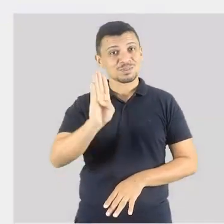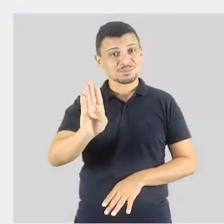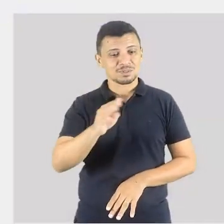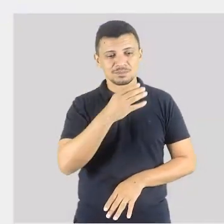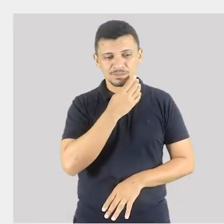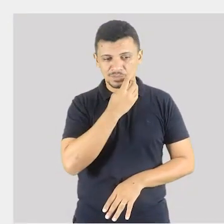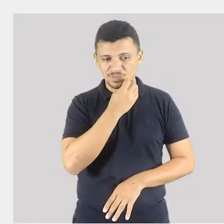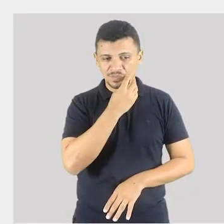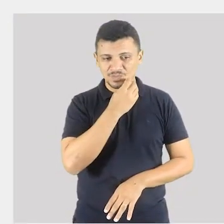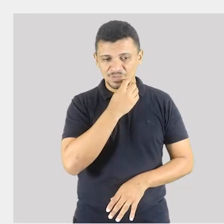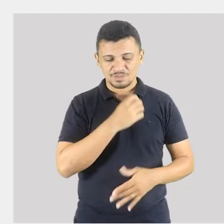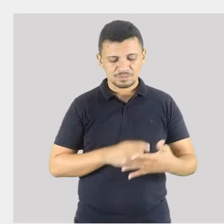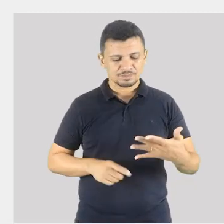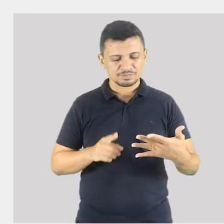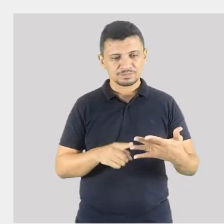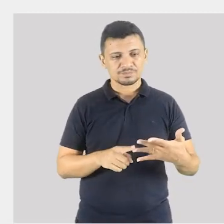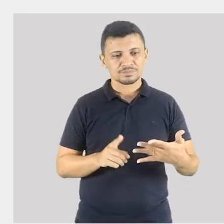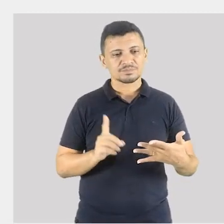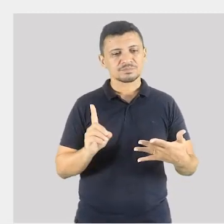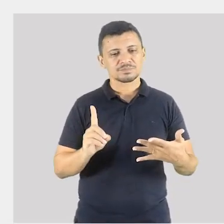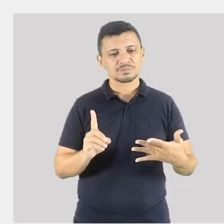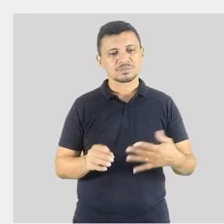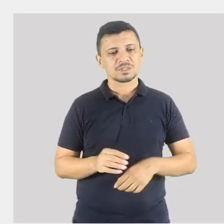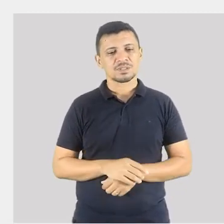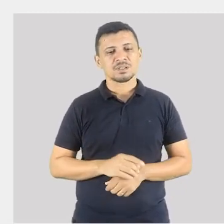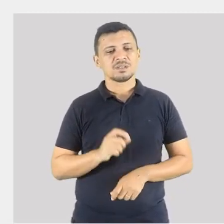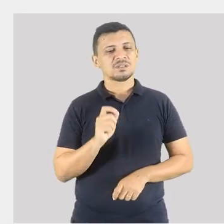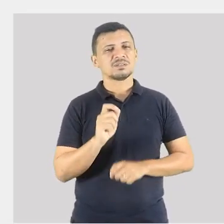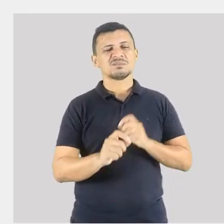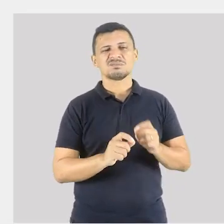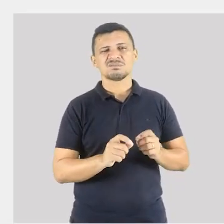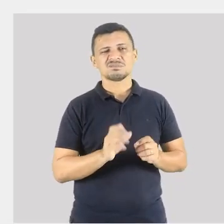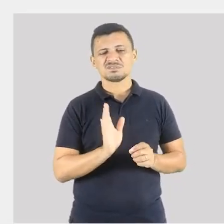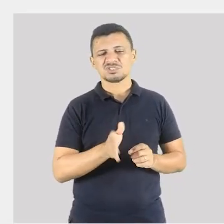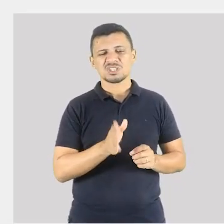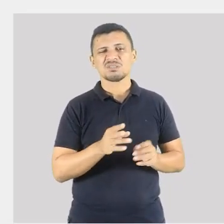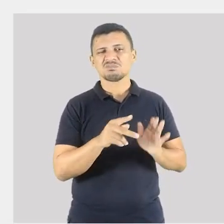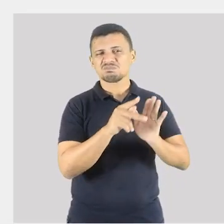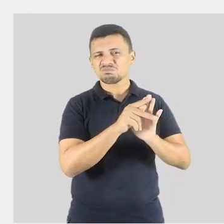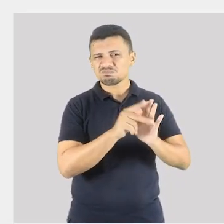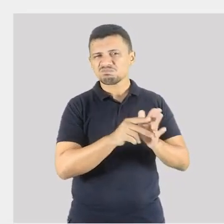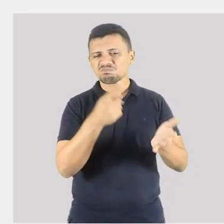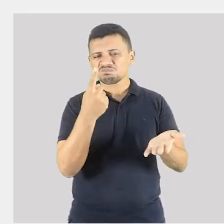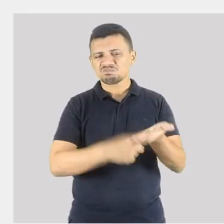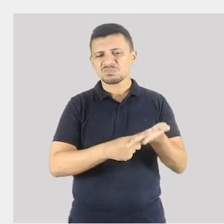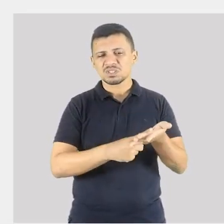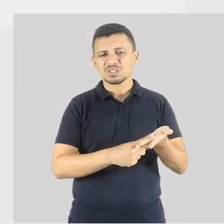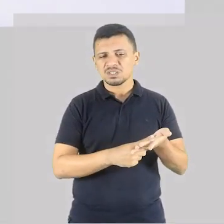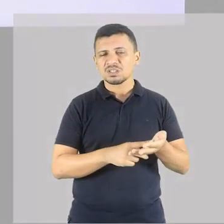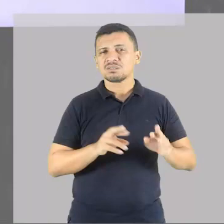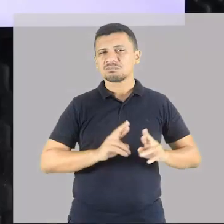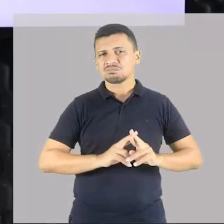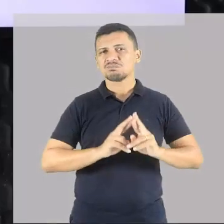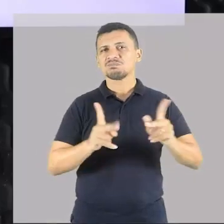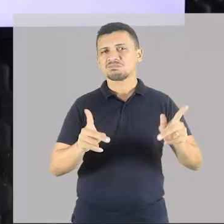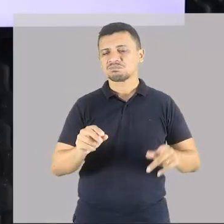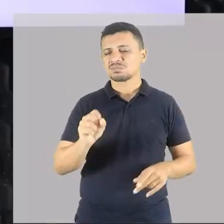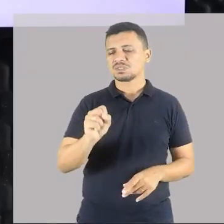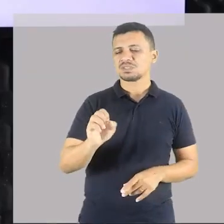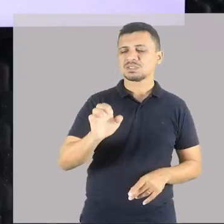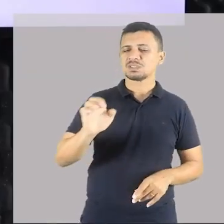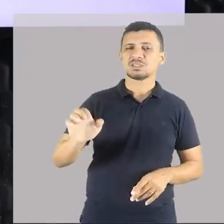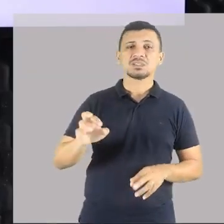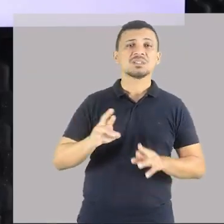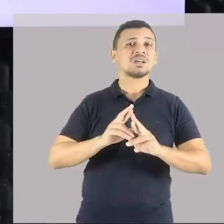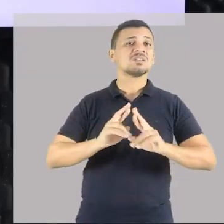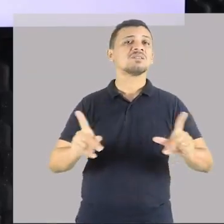estamos anulando as outras. A letra D. A obsolescência programada se dá de forma diferente. O que se dá